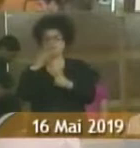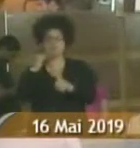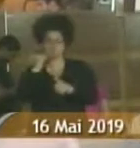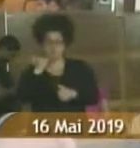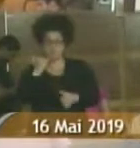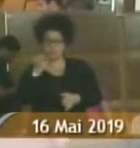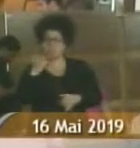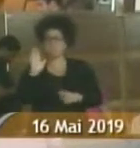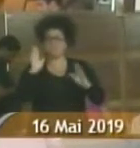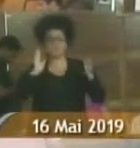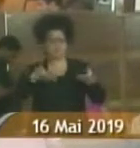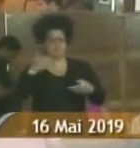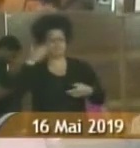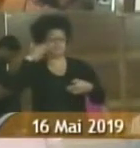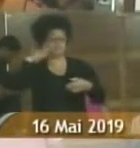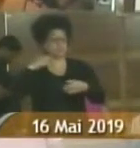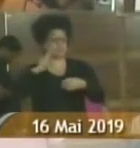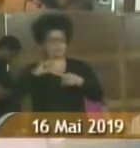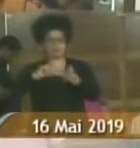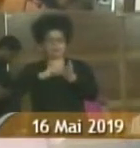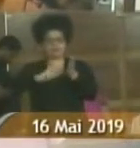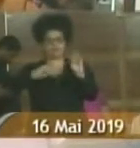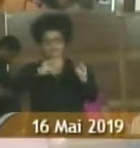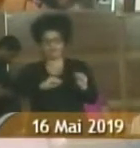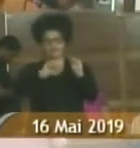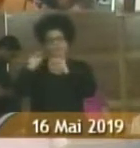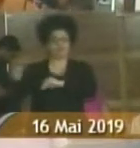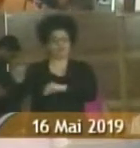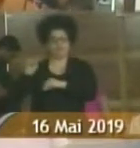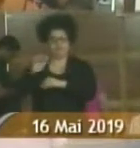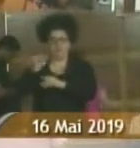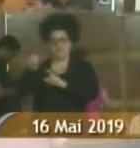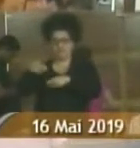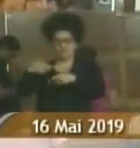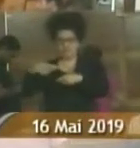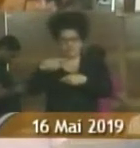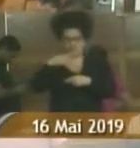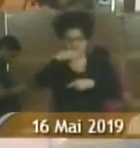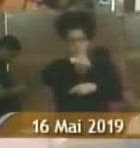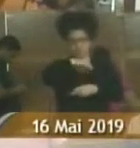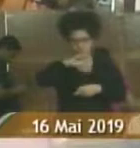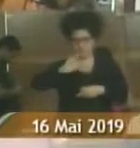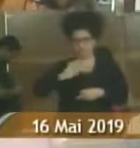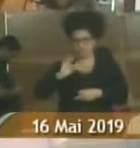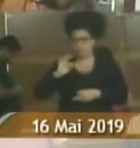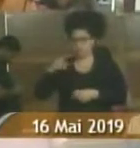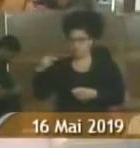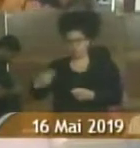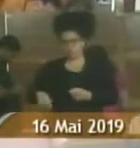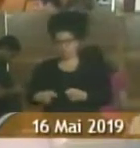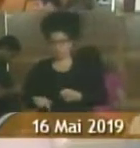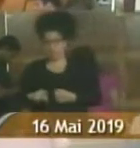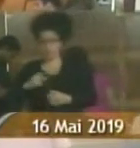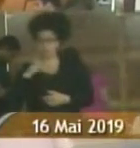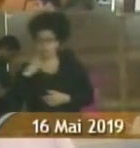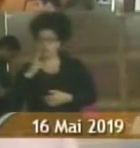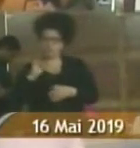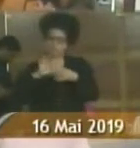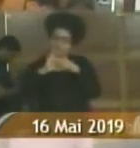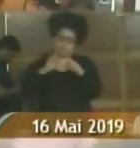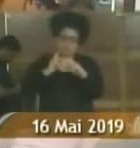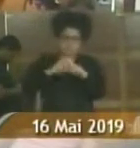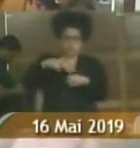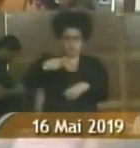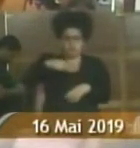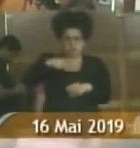nossa Fazenda aqui. E o Anderson, que é o presidente do Conselho de Contabilidade, ele, inclusive, se botou à disposição, porque Paraty está